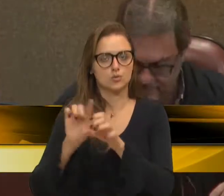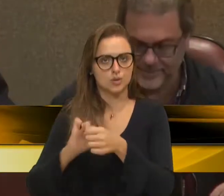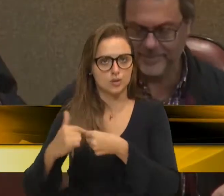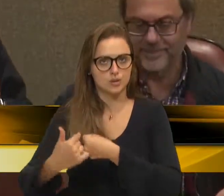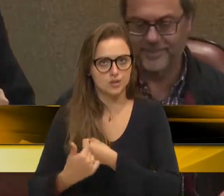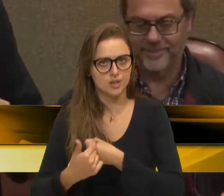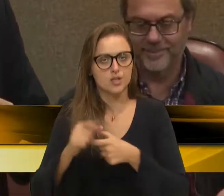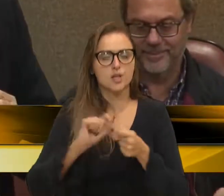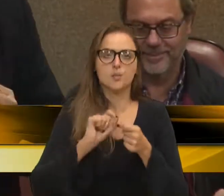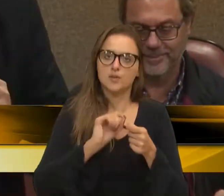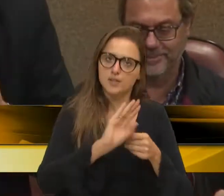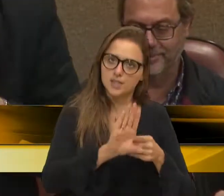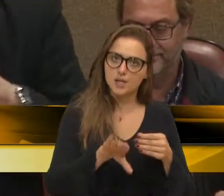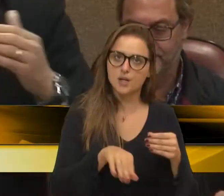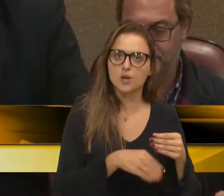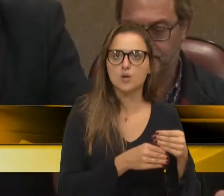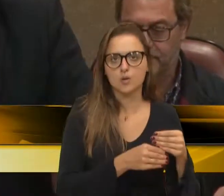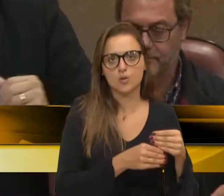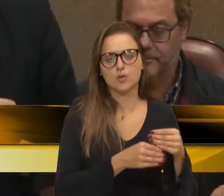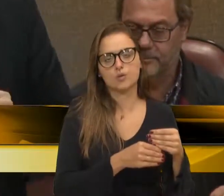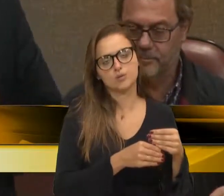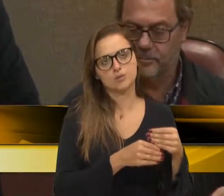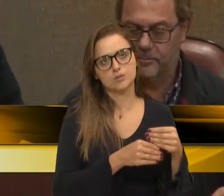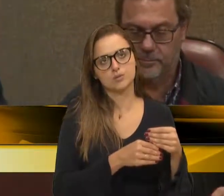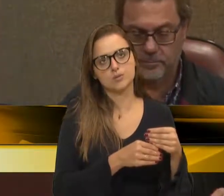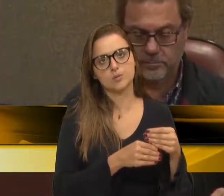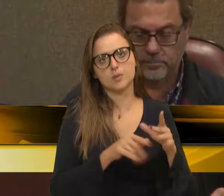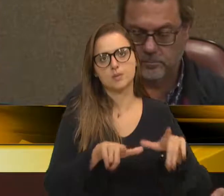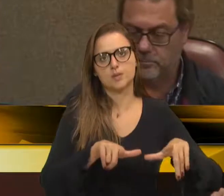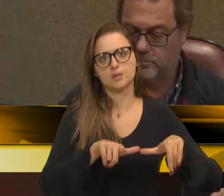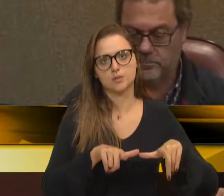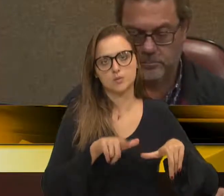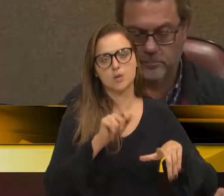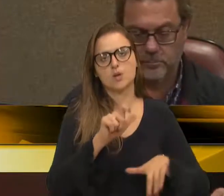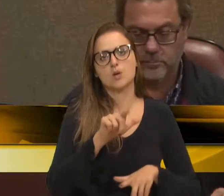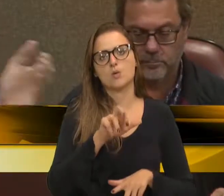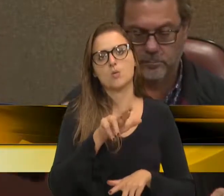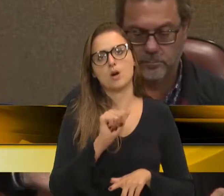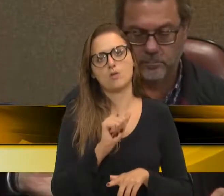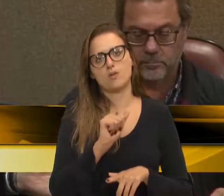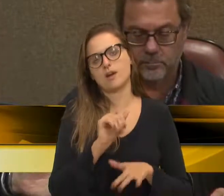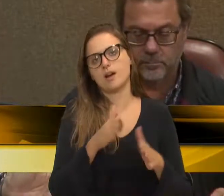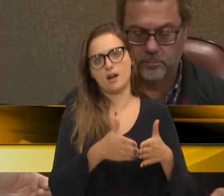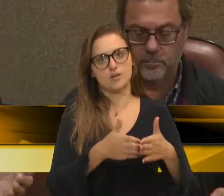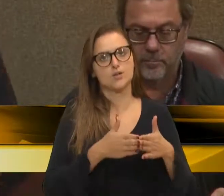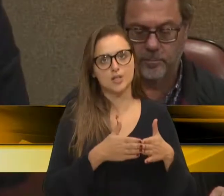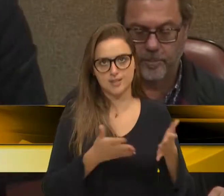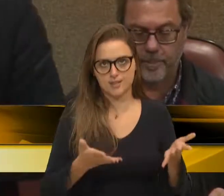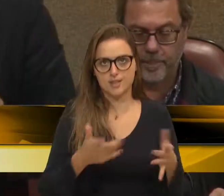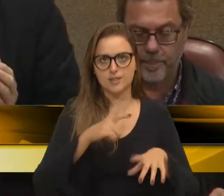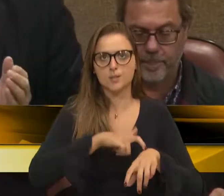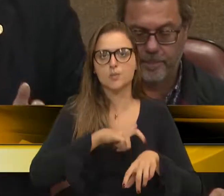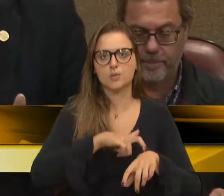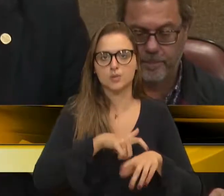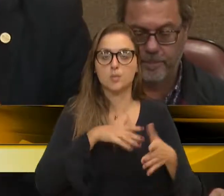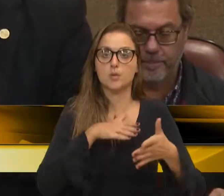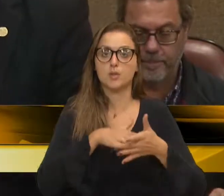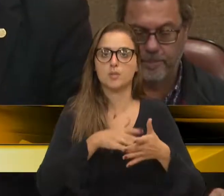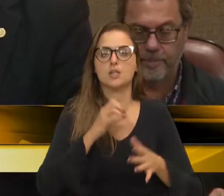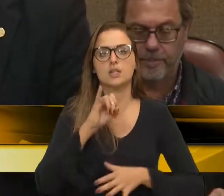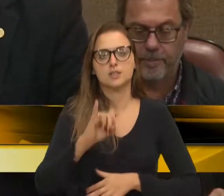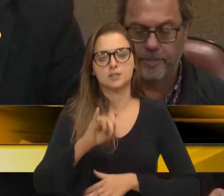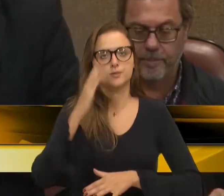para complementar, né, o alvará de licença provisório. É simples. Se, por exemplo, ele